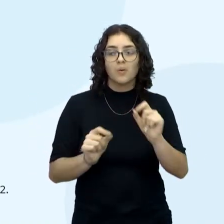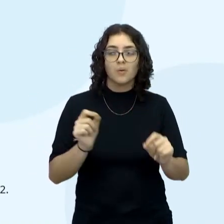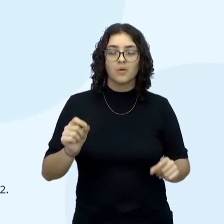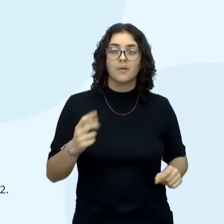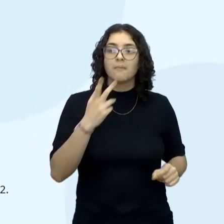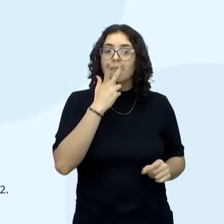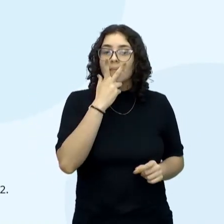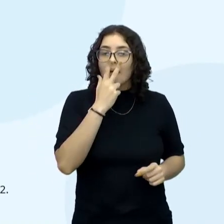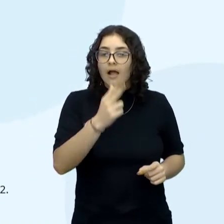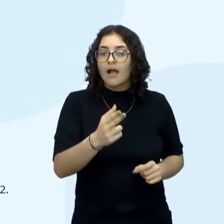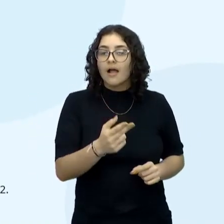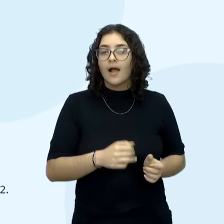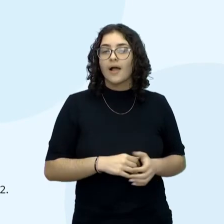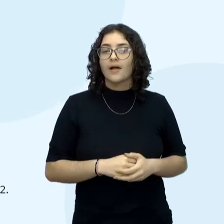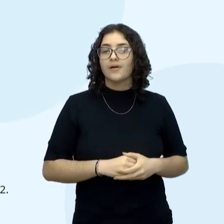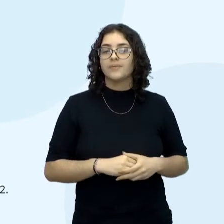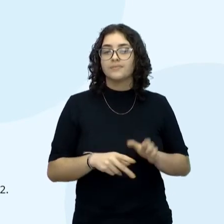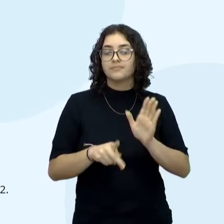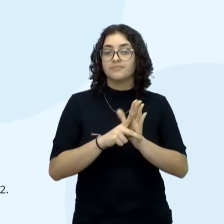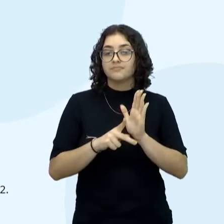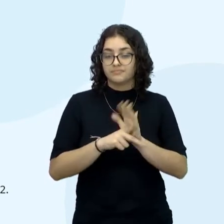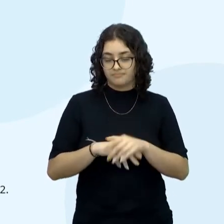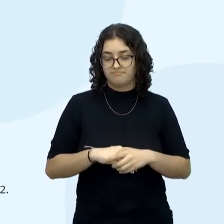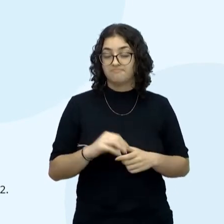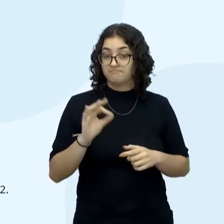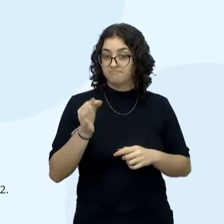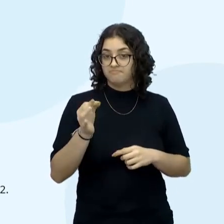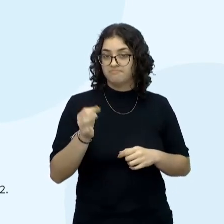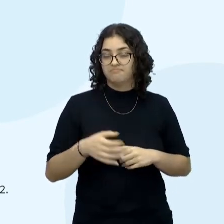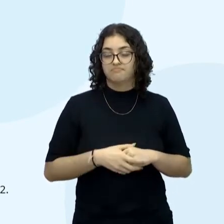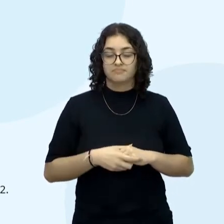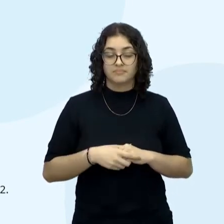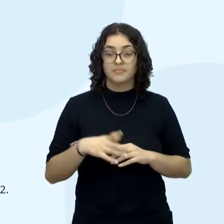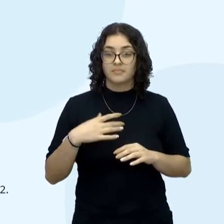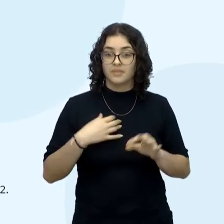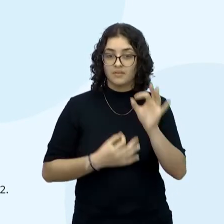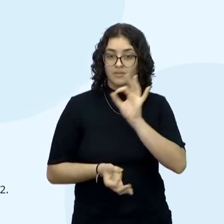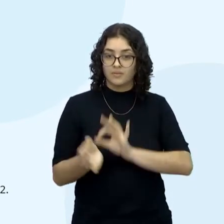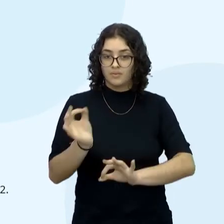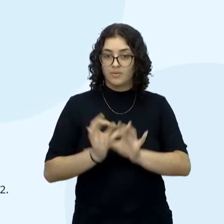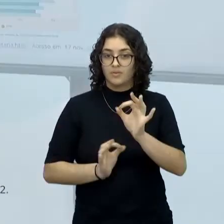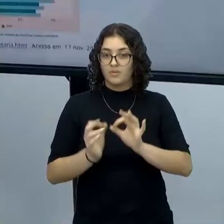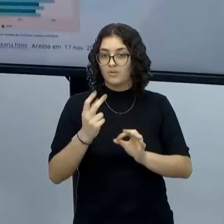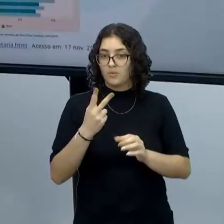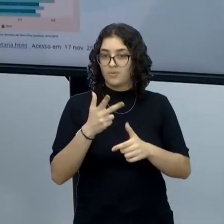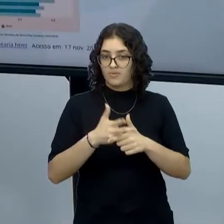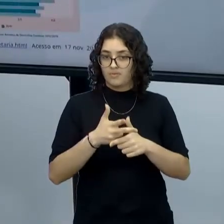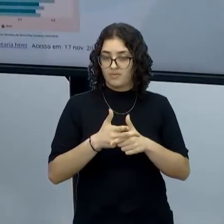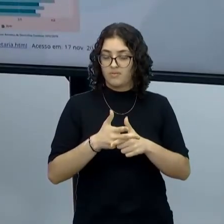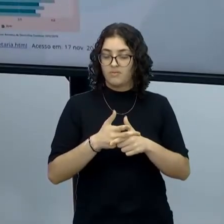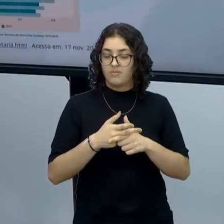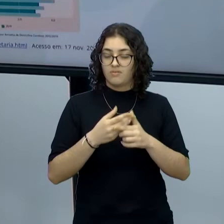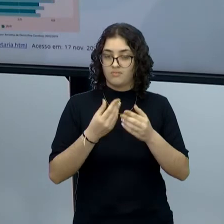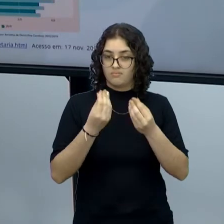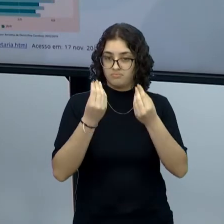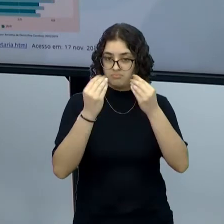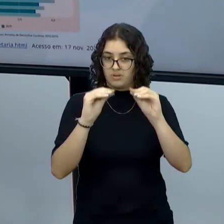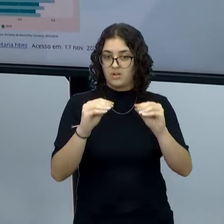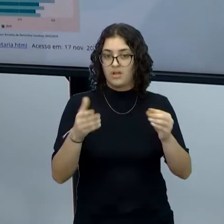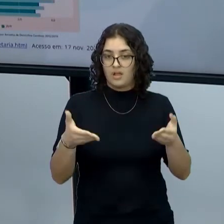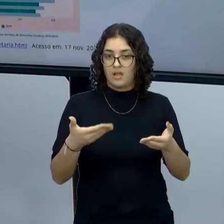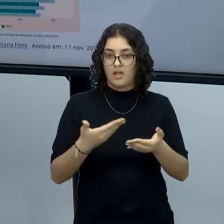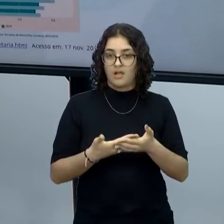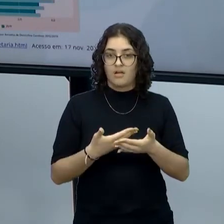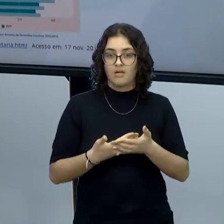bem mais, né, essa questão. Pessoal, eu tinha preparado 2 vídeos, né, para passar nessa aula